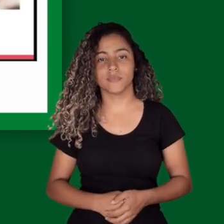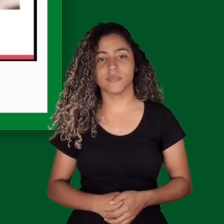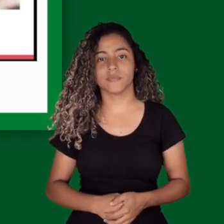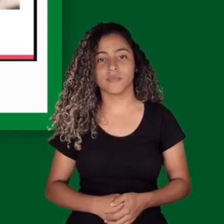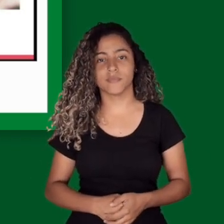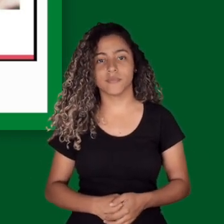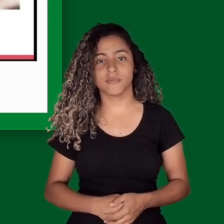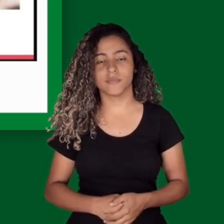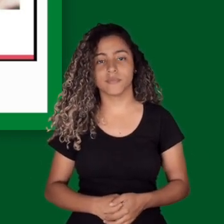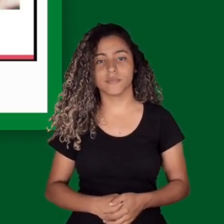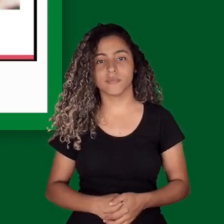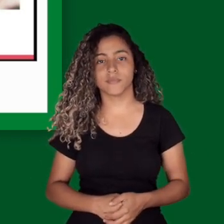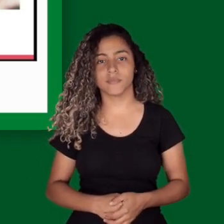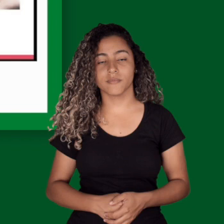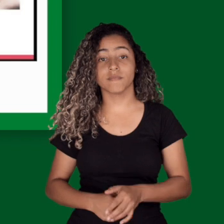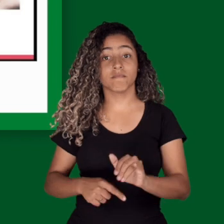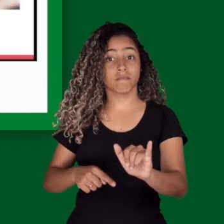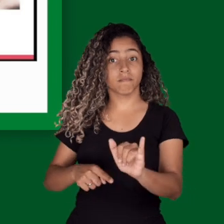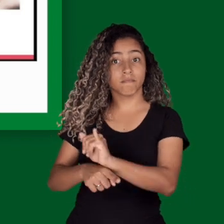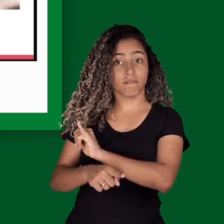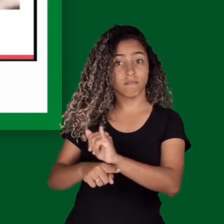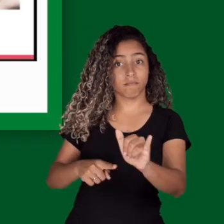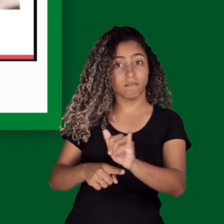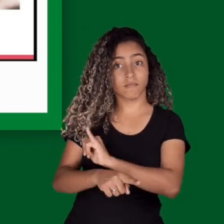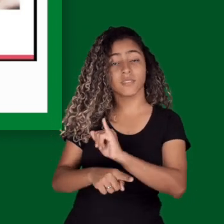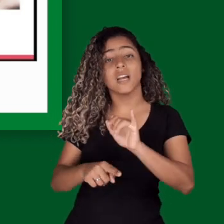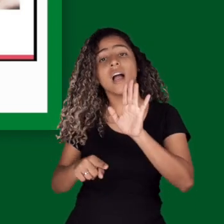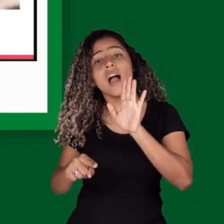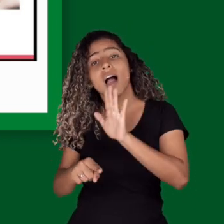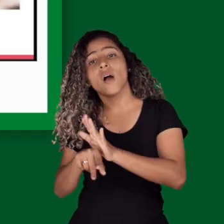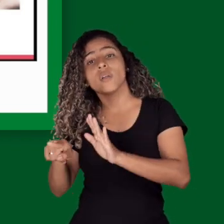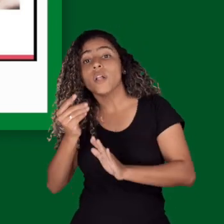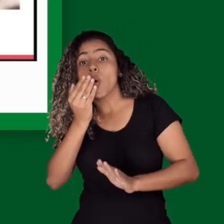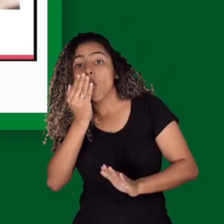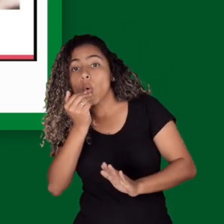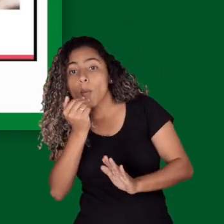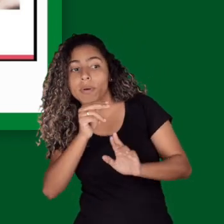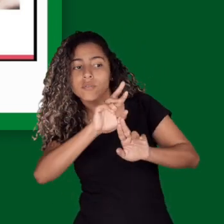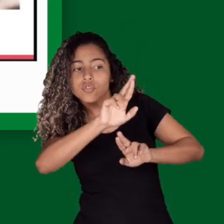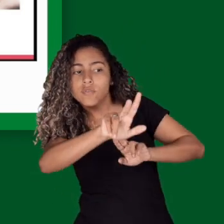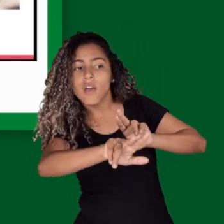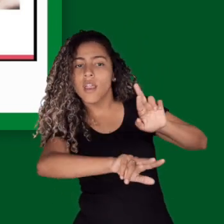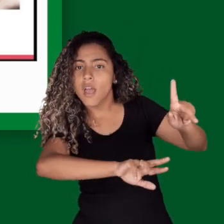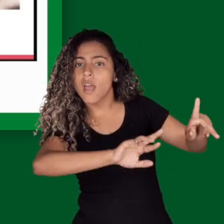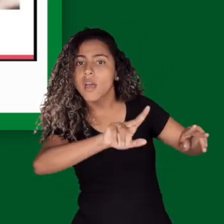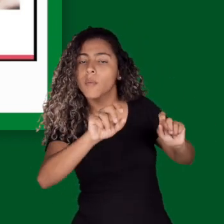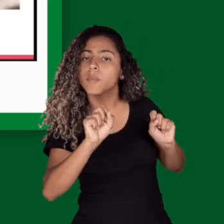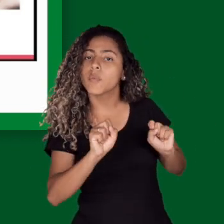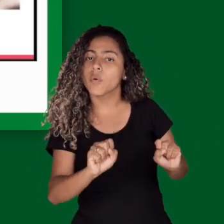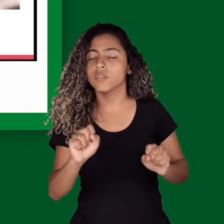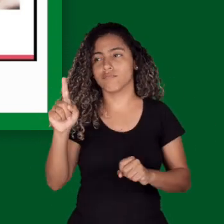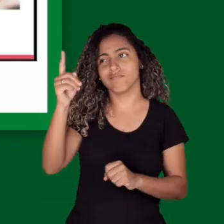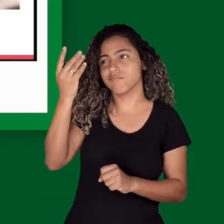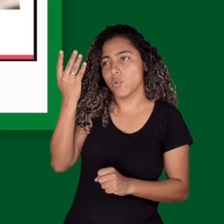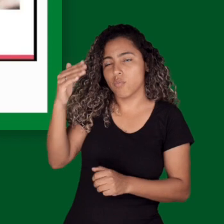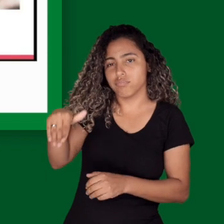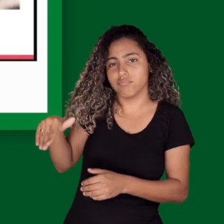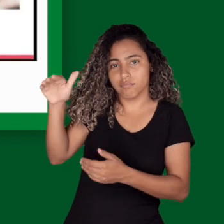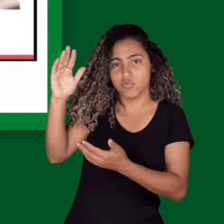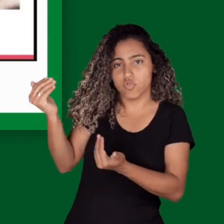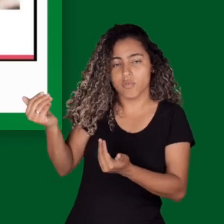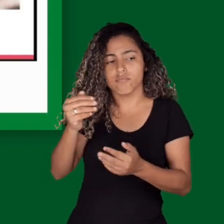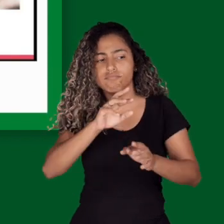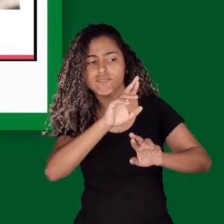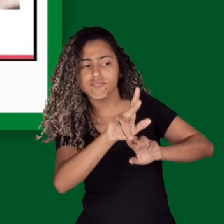ela costuma flexibilizar mais a alimentação, né? Permite com que a criança, o adolescente varie mais a sua